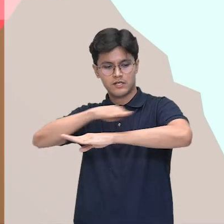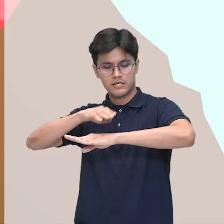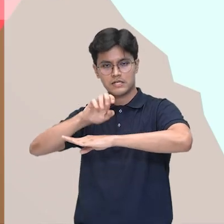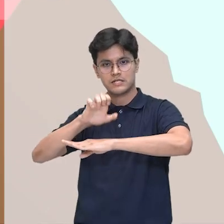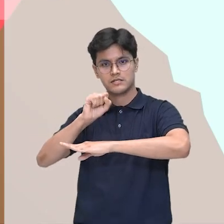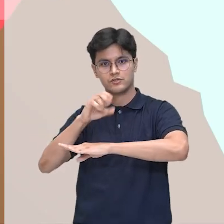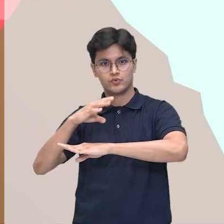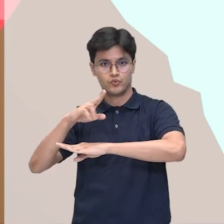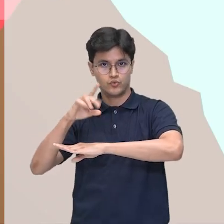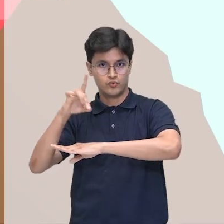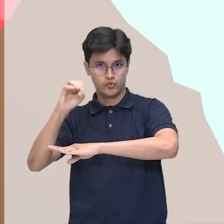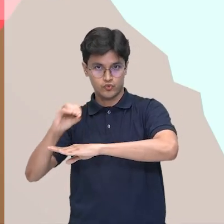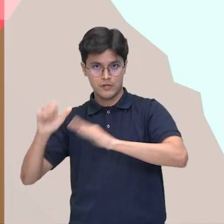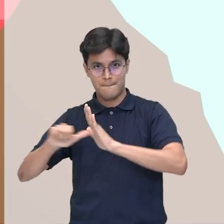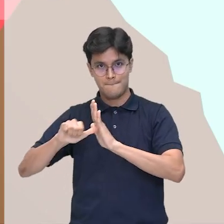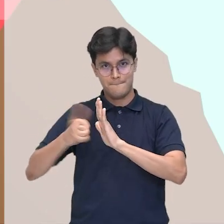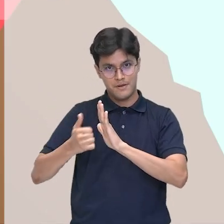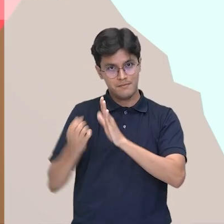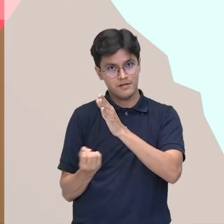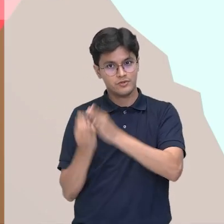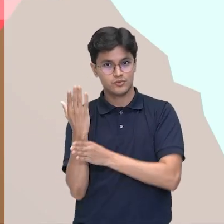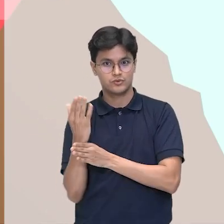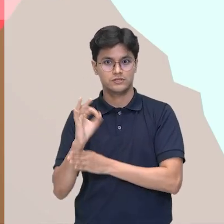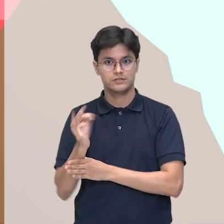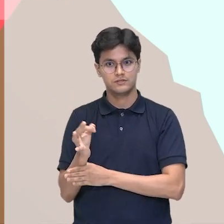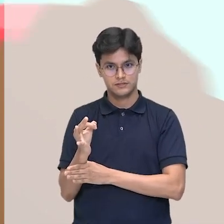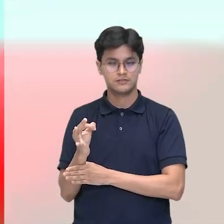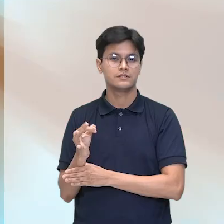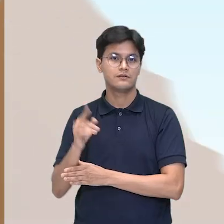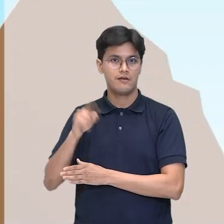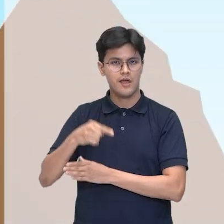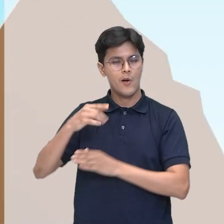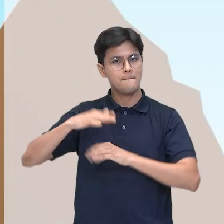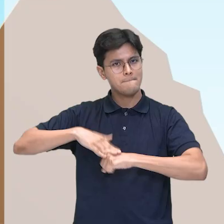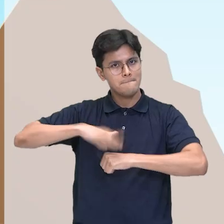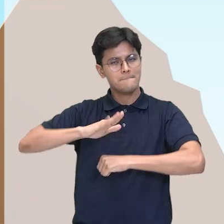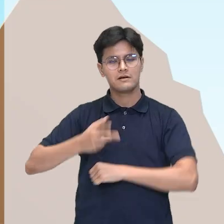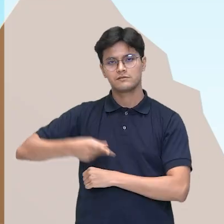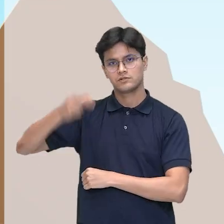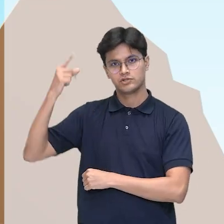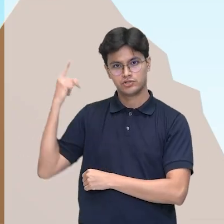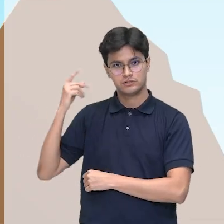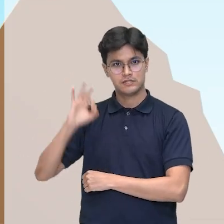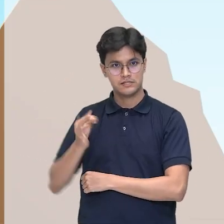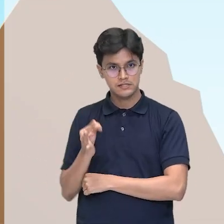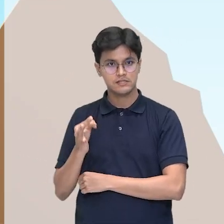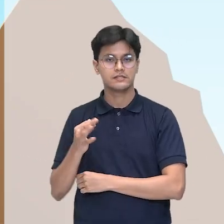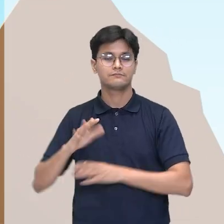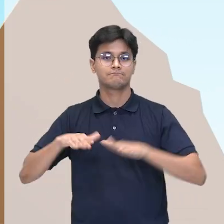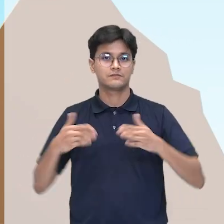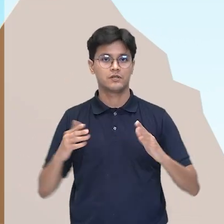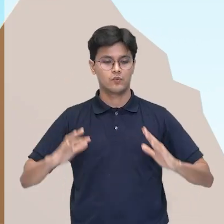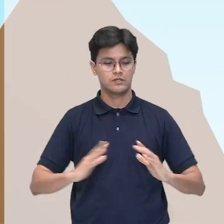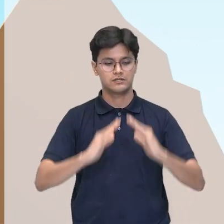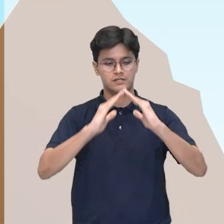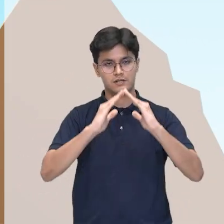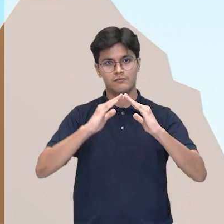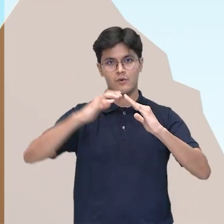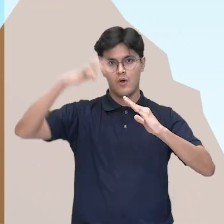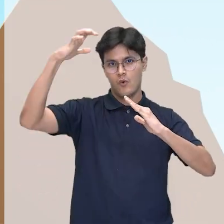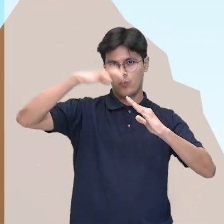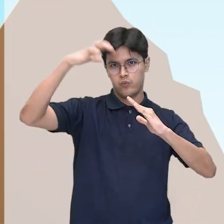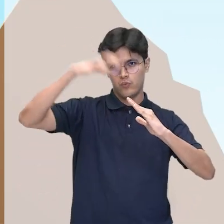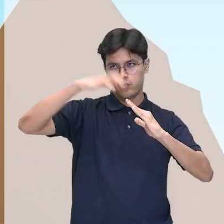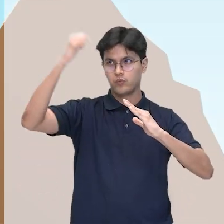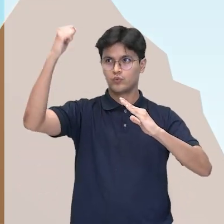ser formada, considerada a mais antiga de todas as formações. Então, a partir dos desgastes que as rochas começam a ter